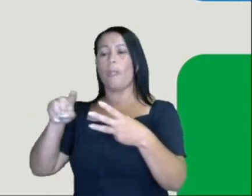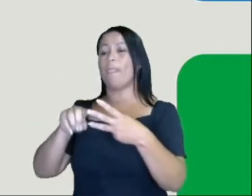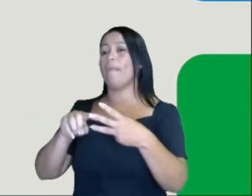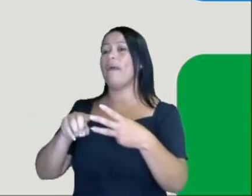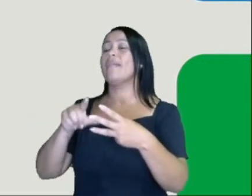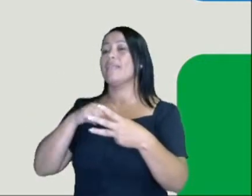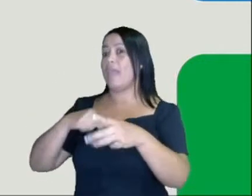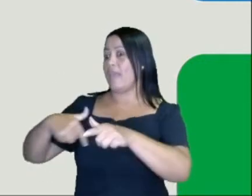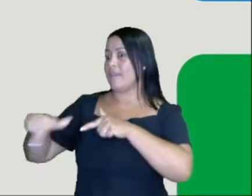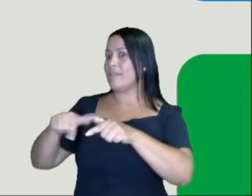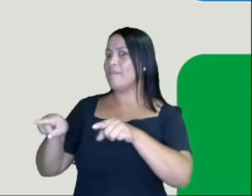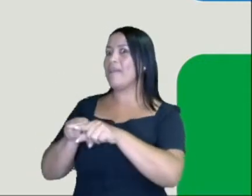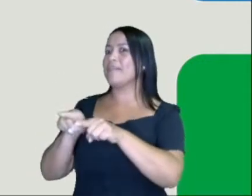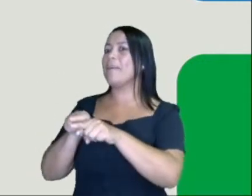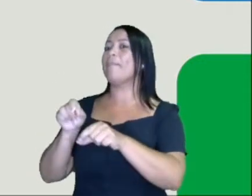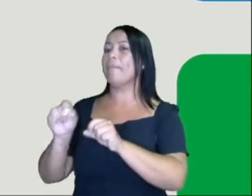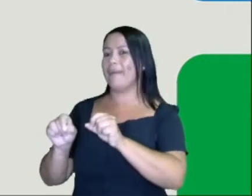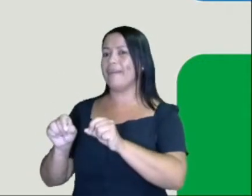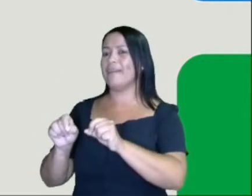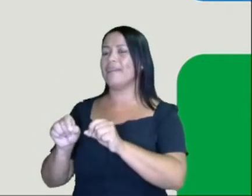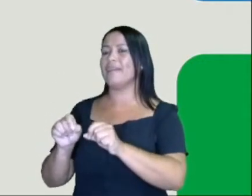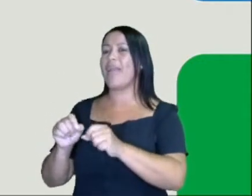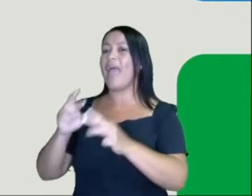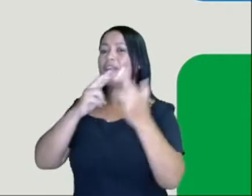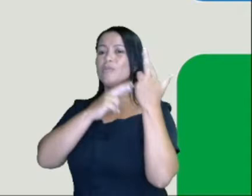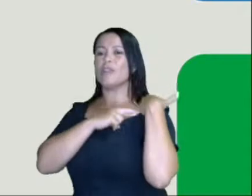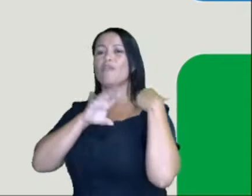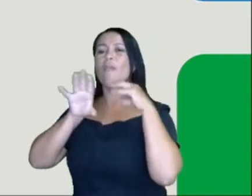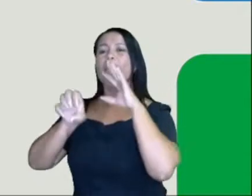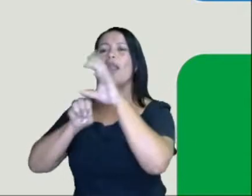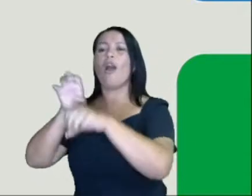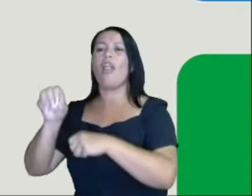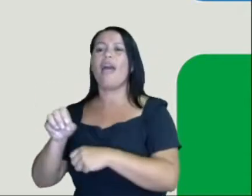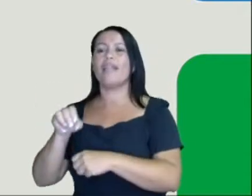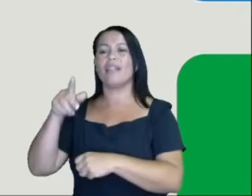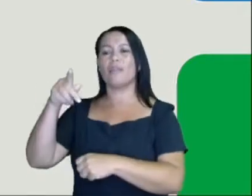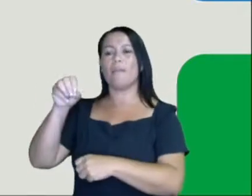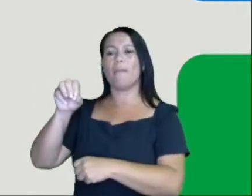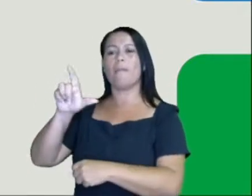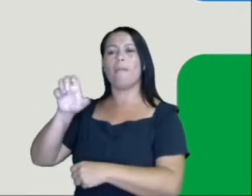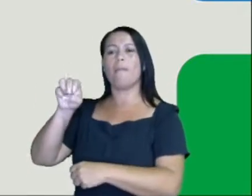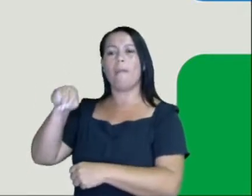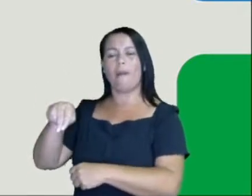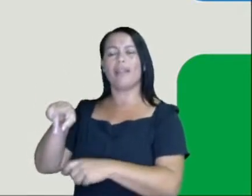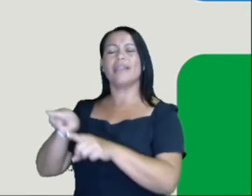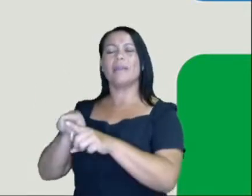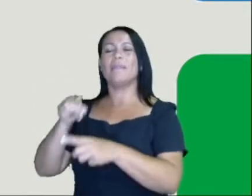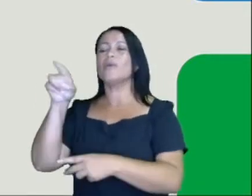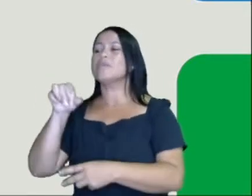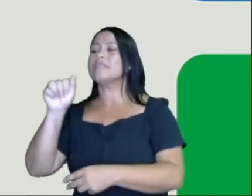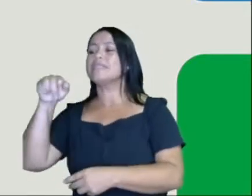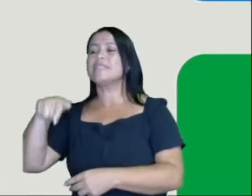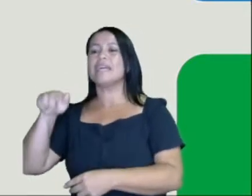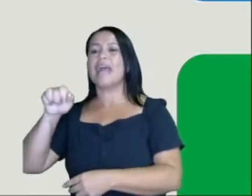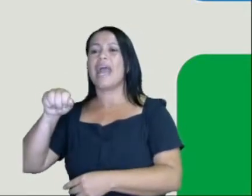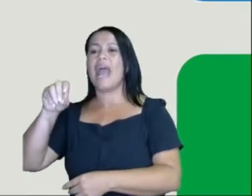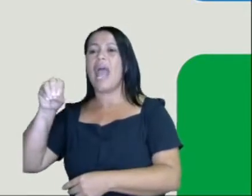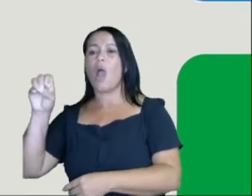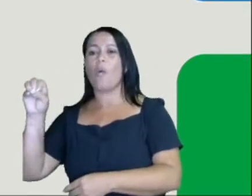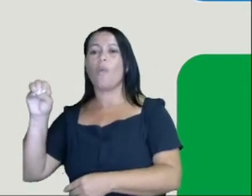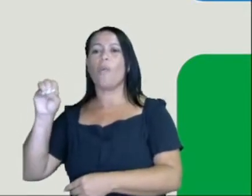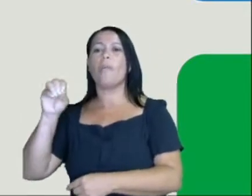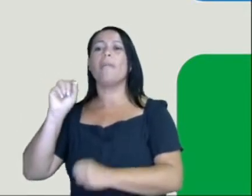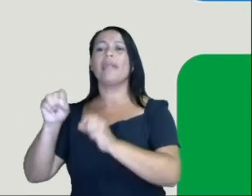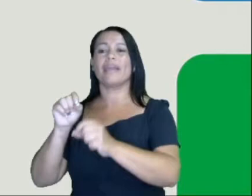responsável pela coleta do pólen e do néctar. E o zangão é responsável pela